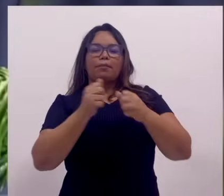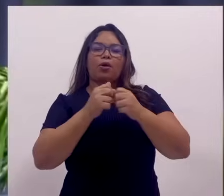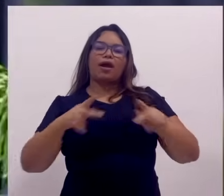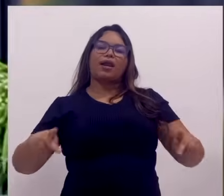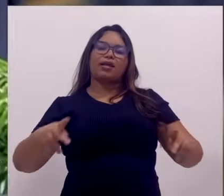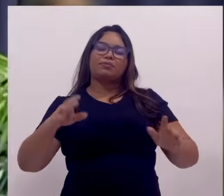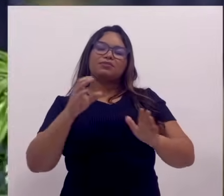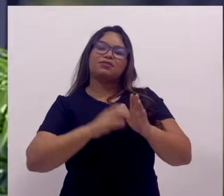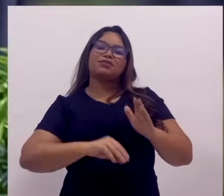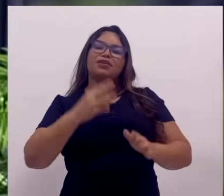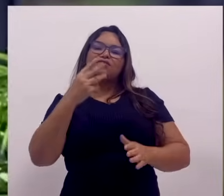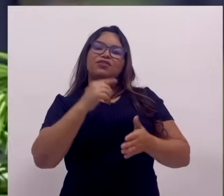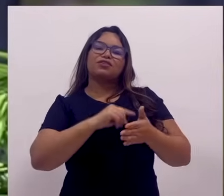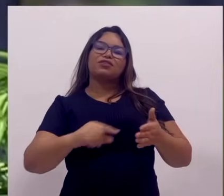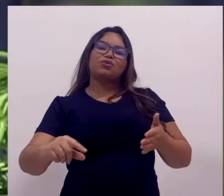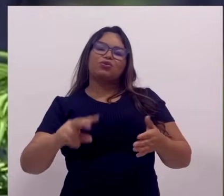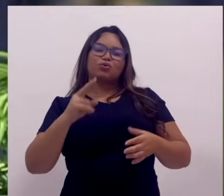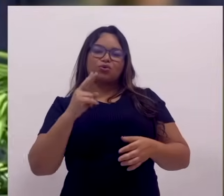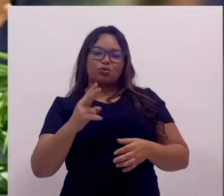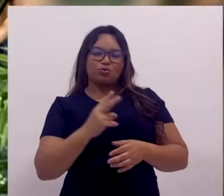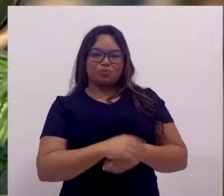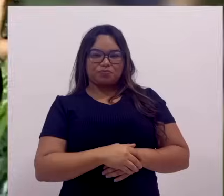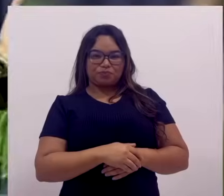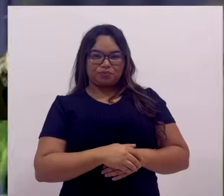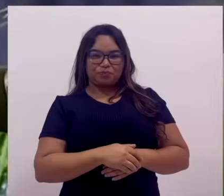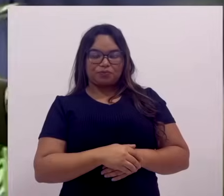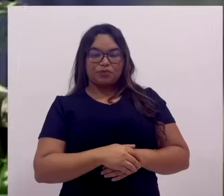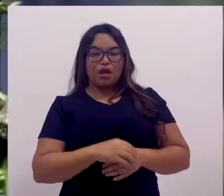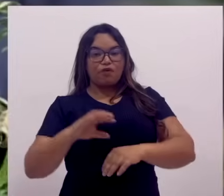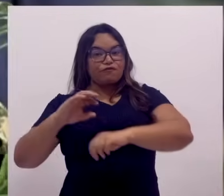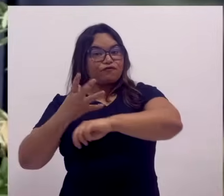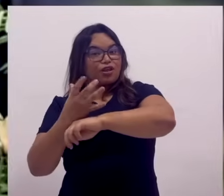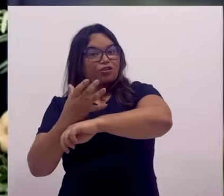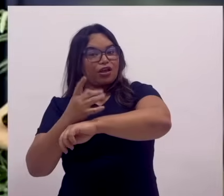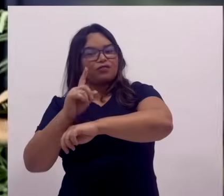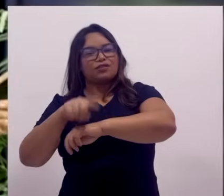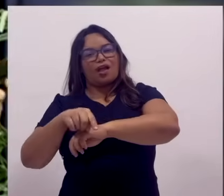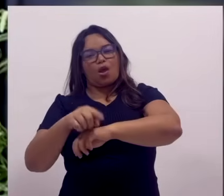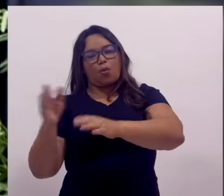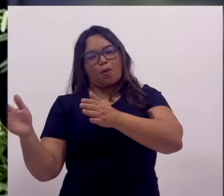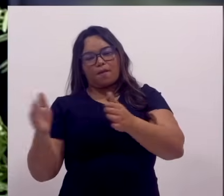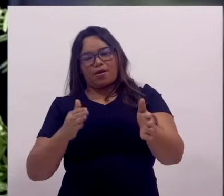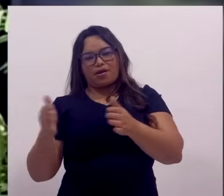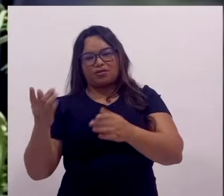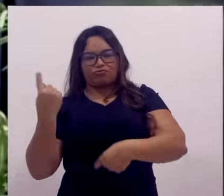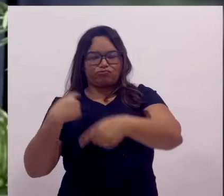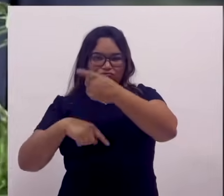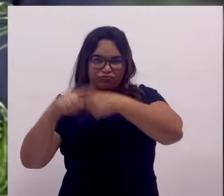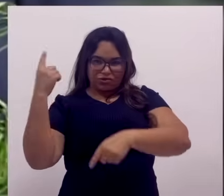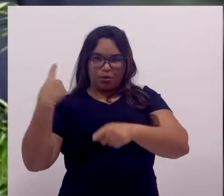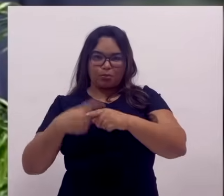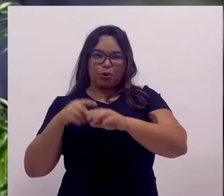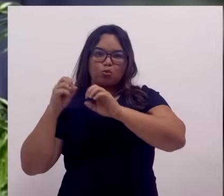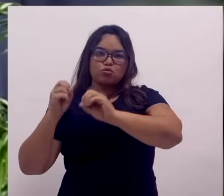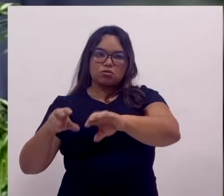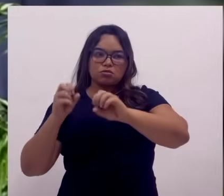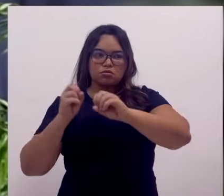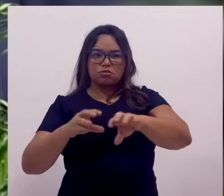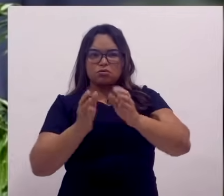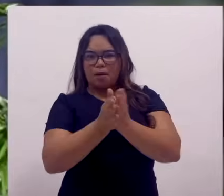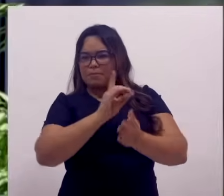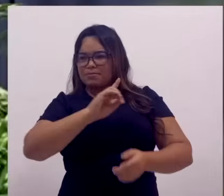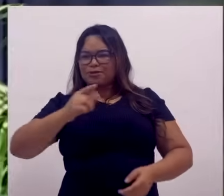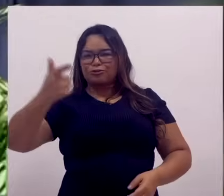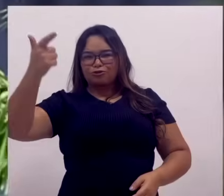Apocalipse 3:12. Por isso, Filadélfia é um tempo de renovação, quando os ensinos da Bíblia são levados a